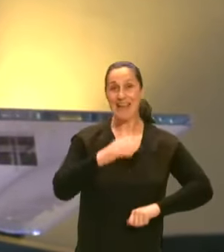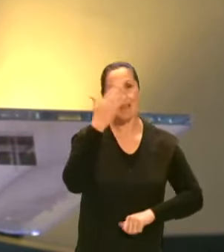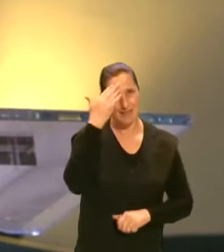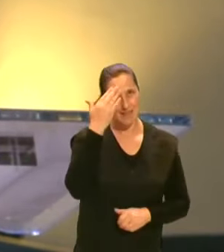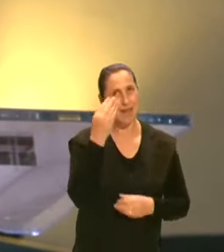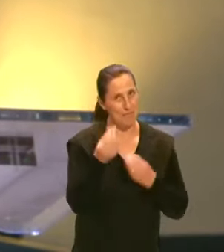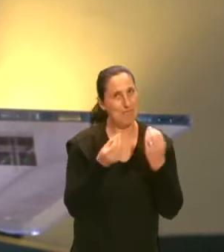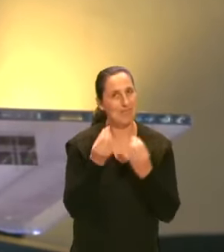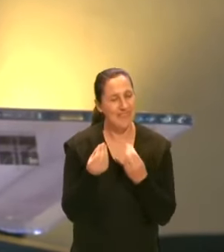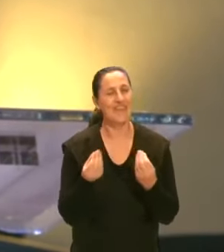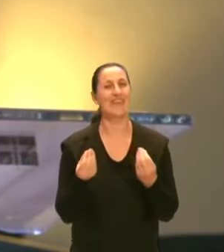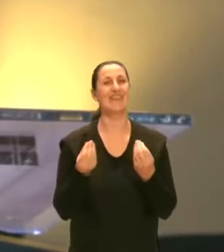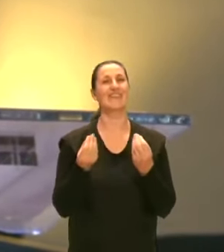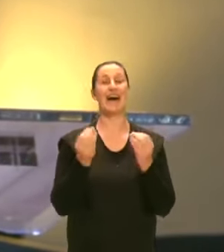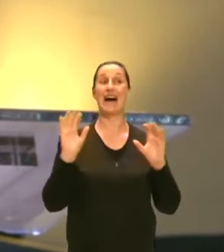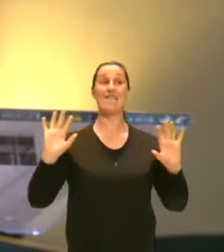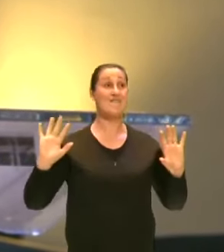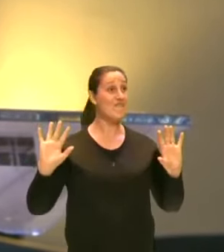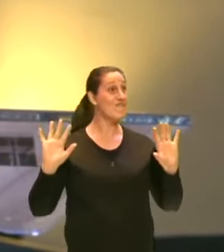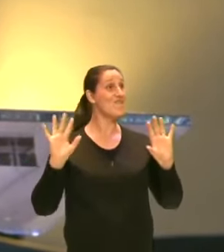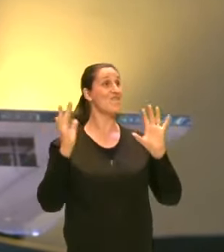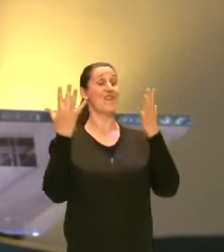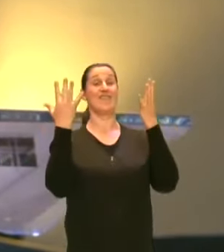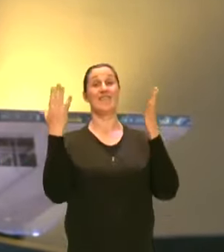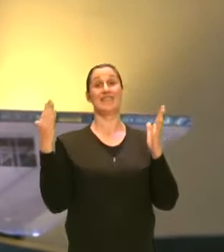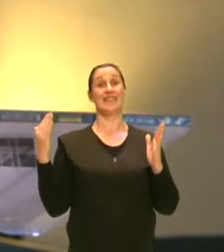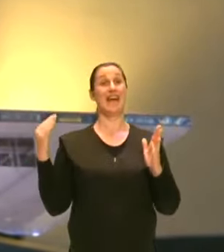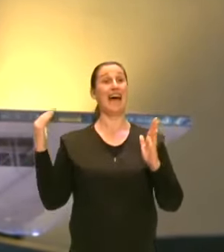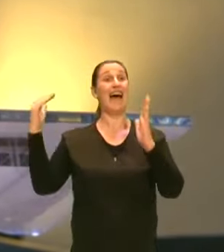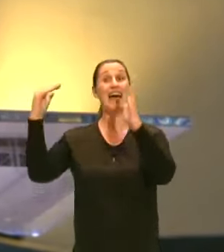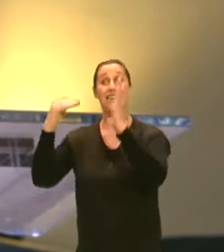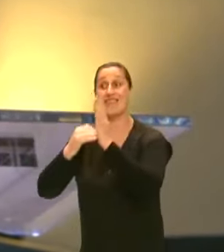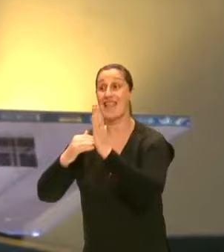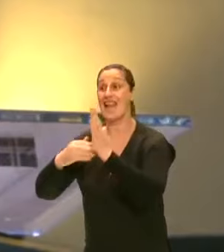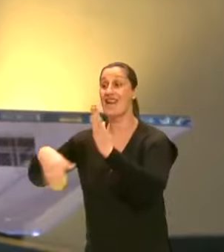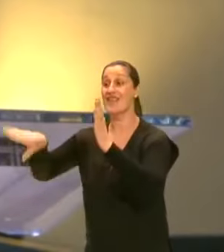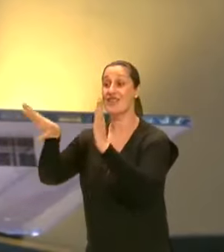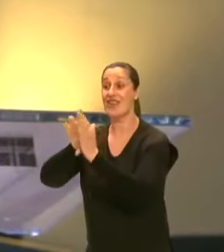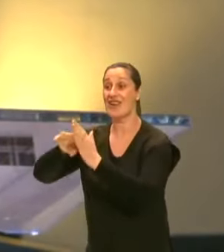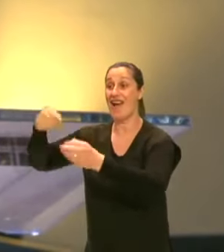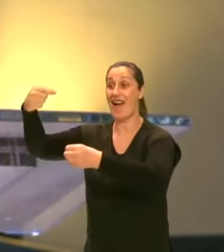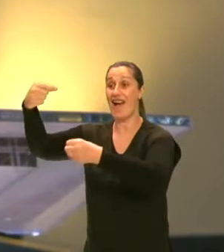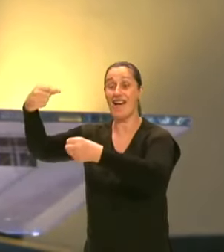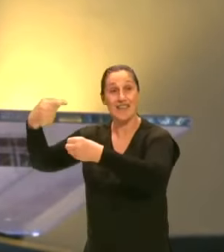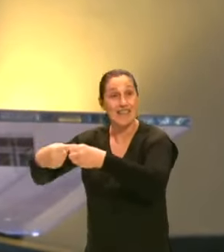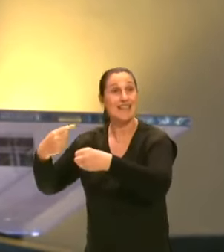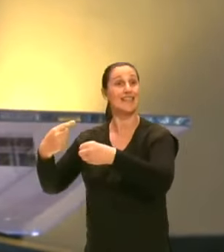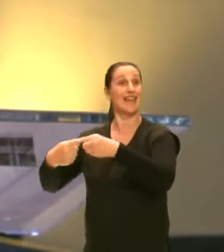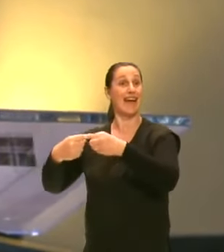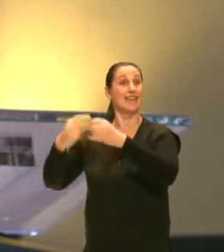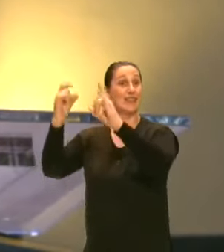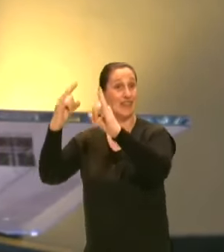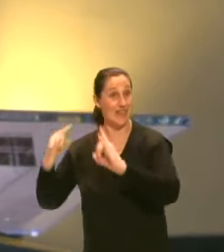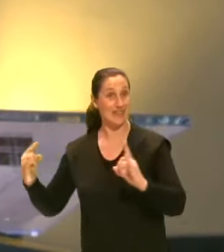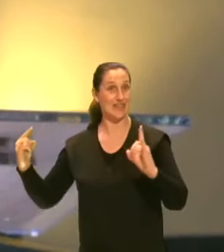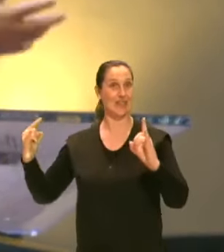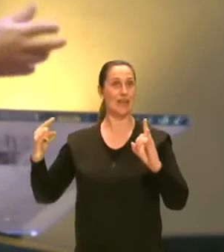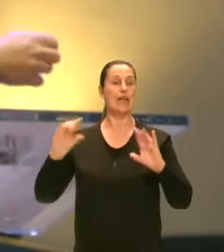como é que é. E era uma festa até chegar no destino, no retiro. Então a gente ia naquele